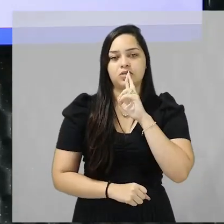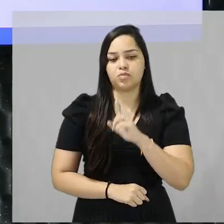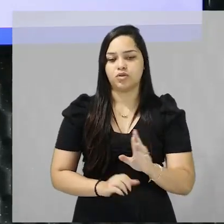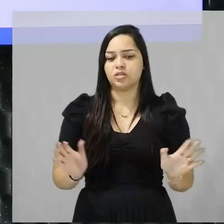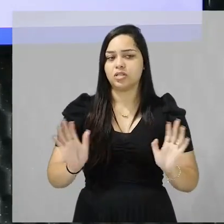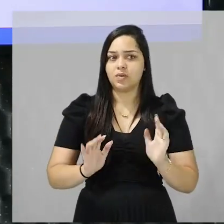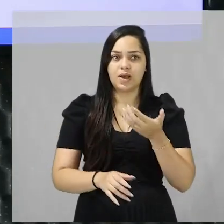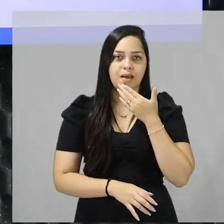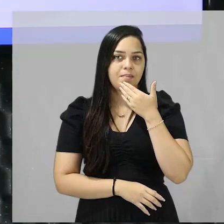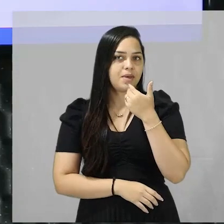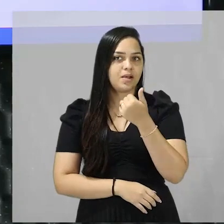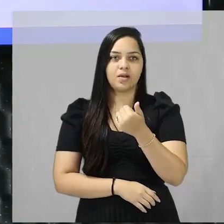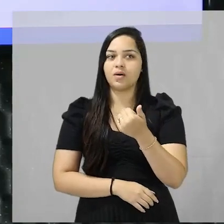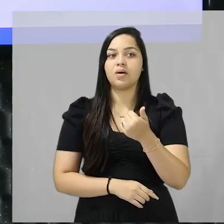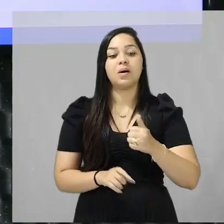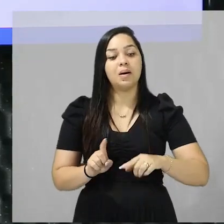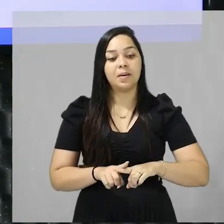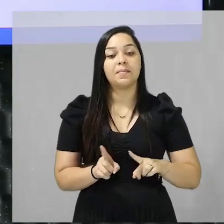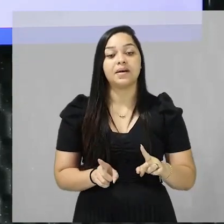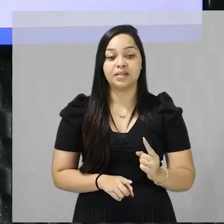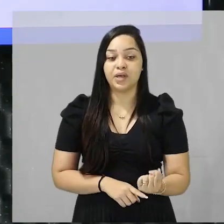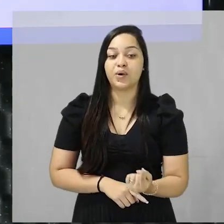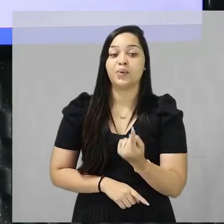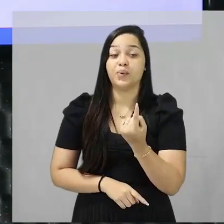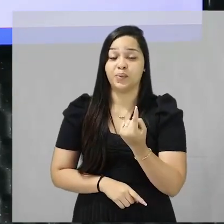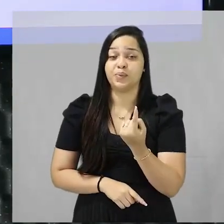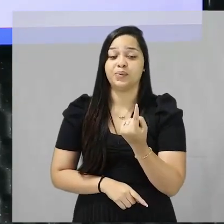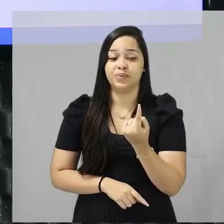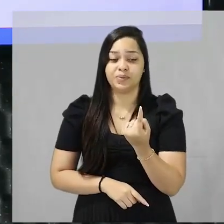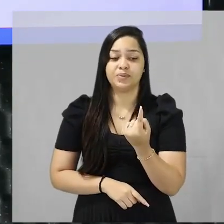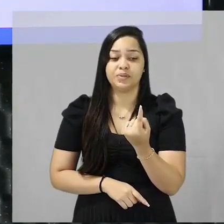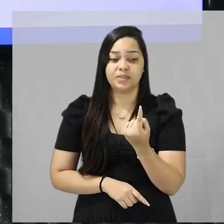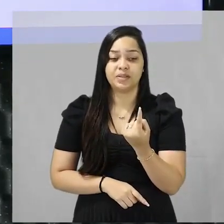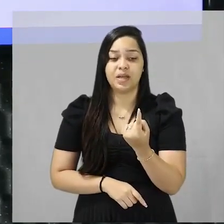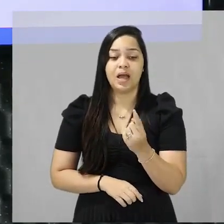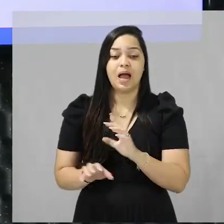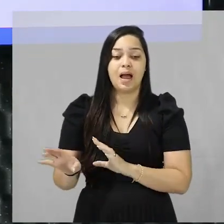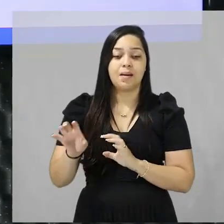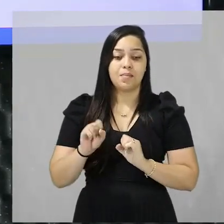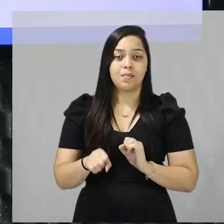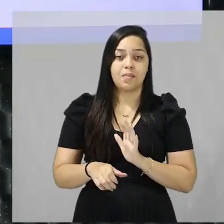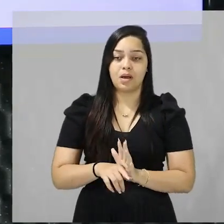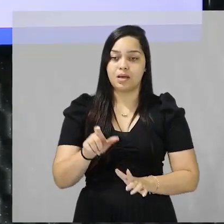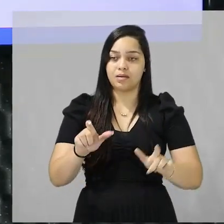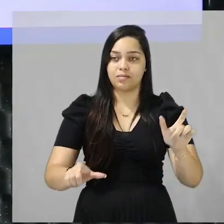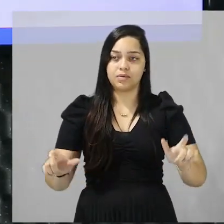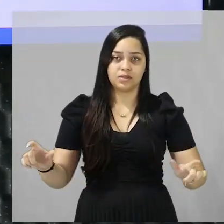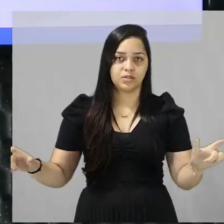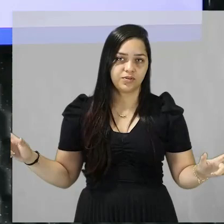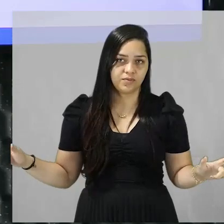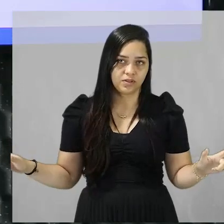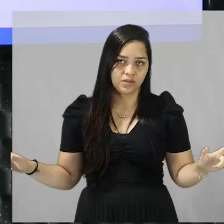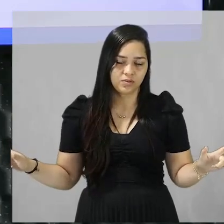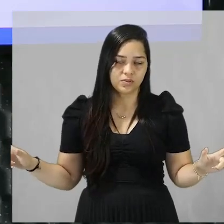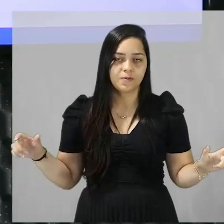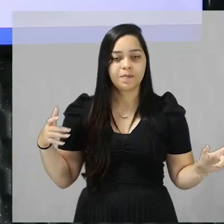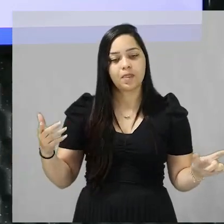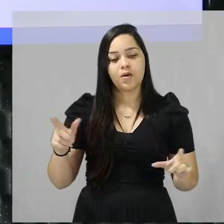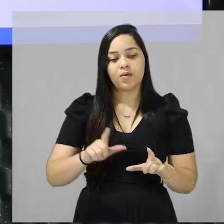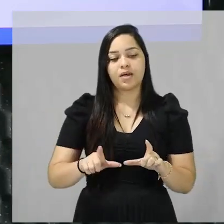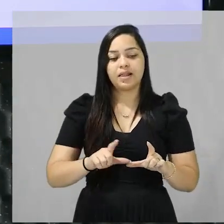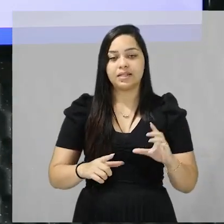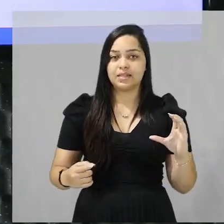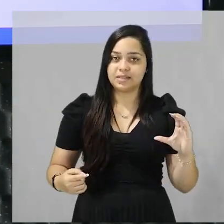não é a melhor, mas é a única, tá? Posses dos indivíduos, ok? Então, letra C